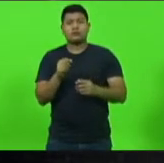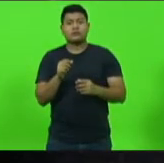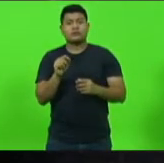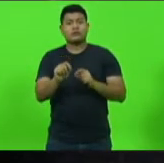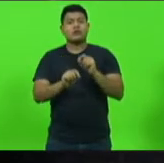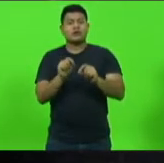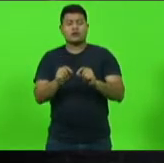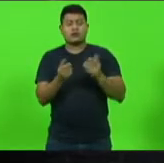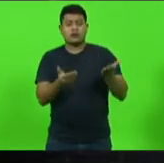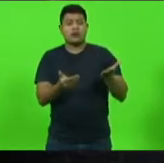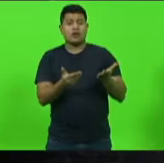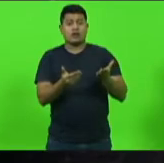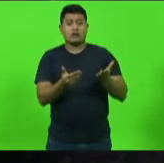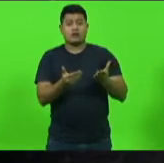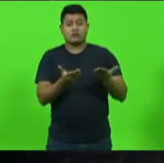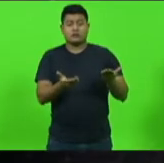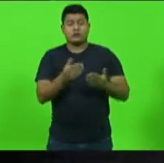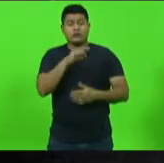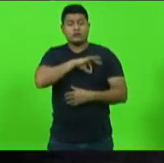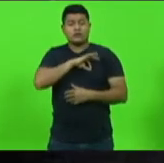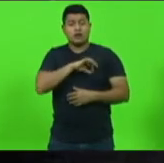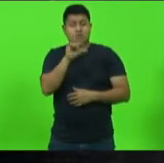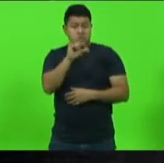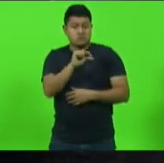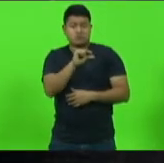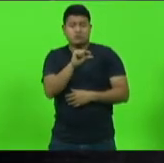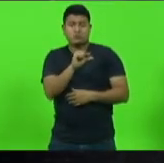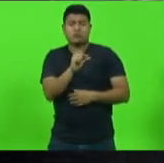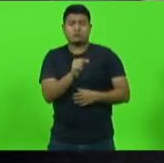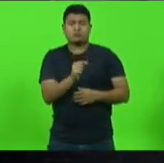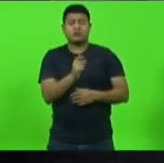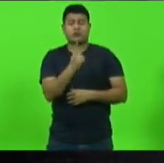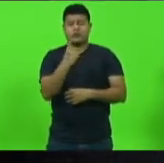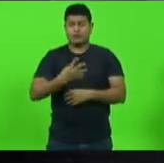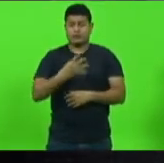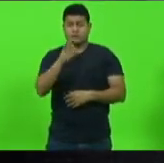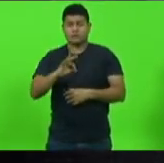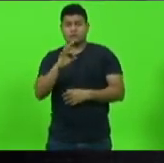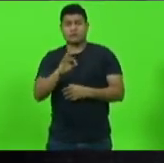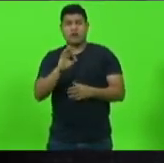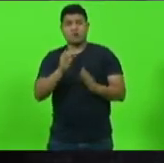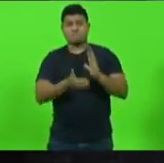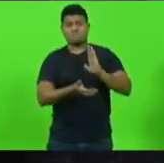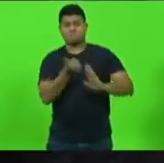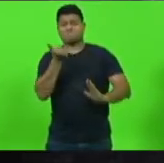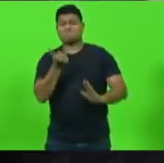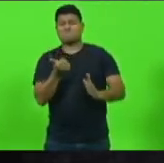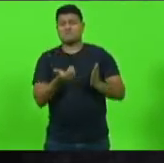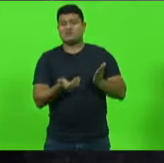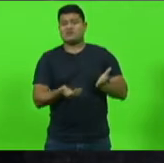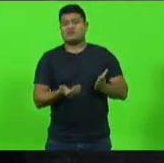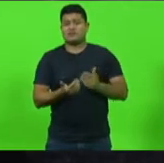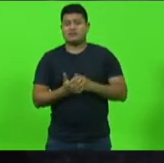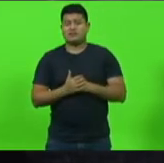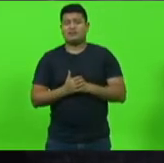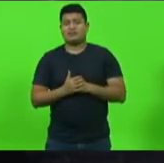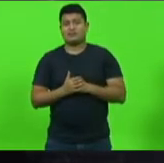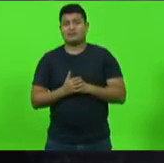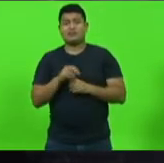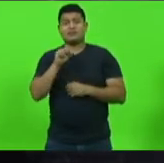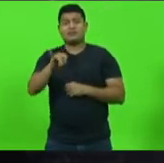tarifado em 14%. Olha, se precisou fazer uma reforma da